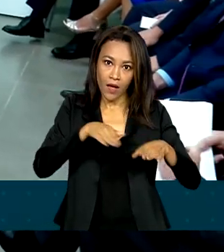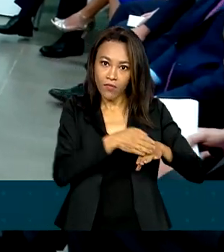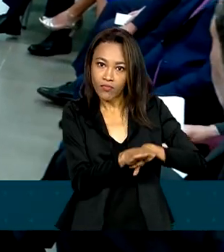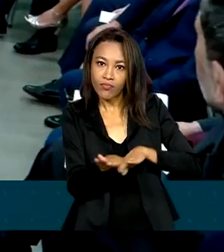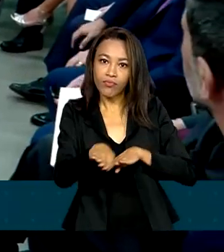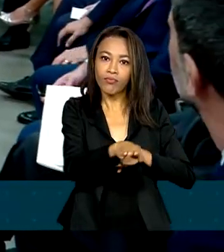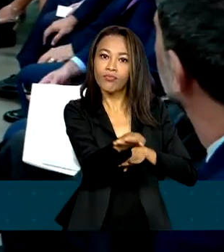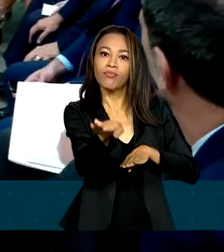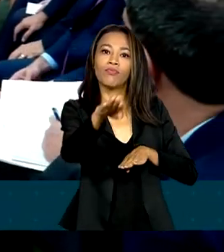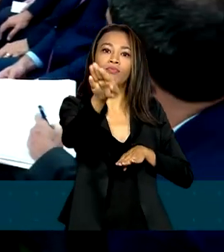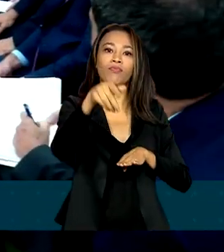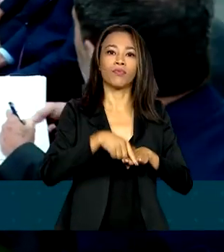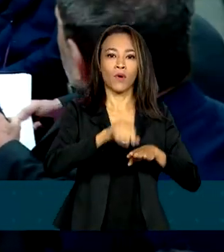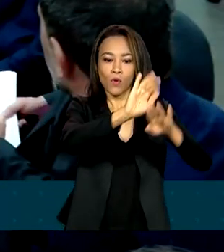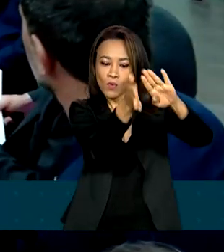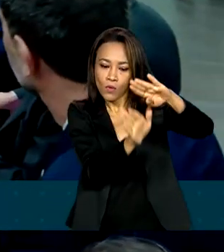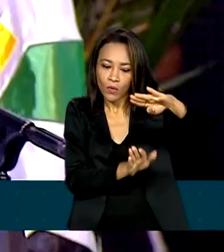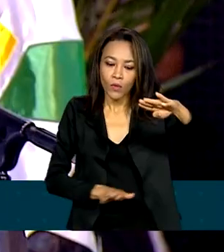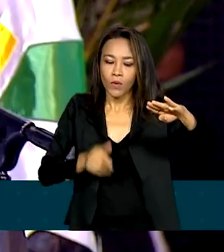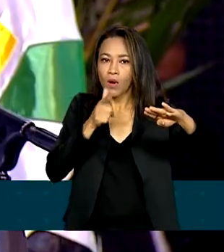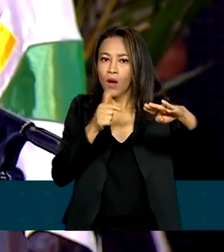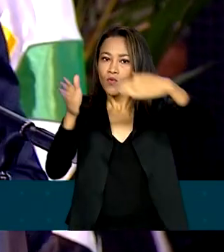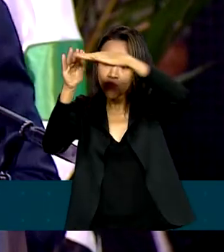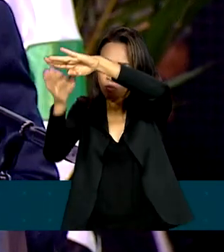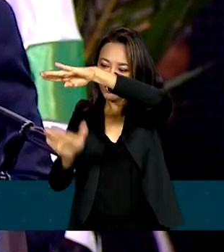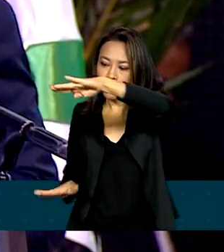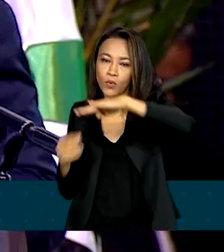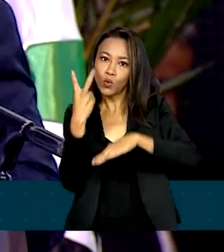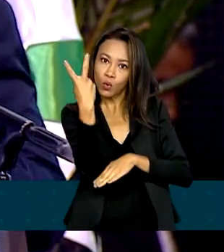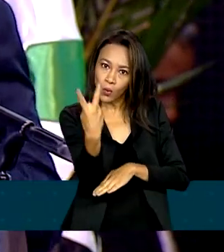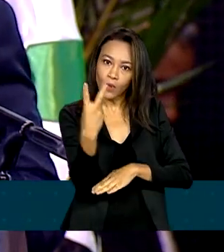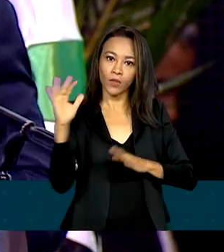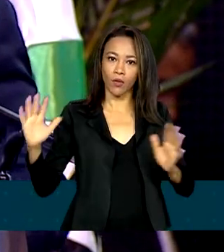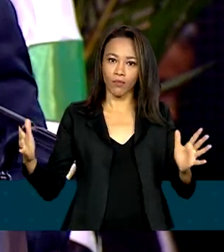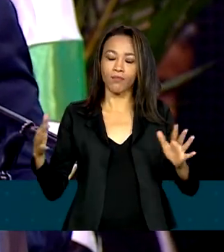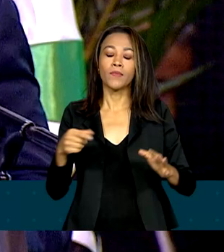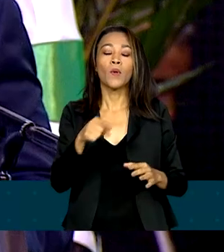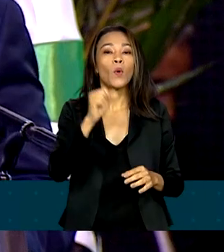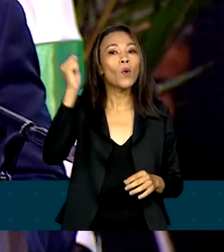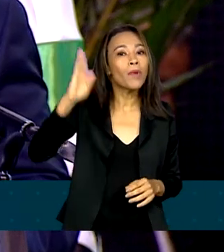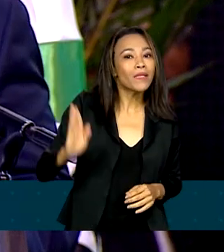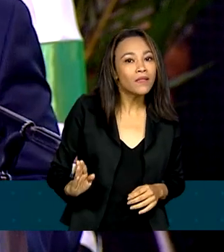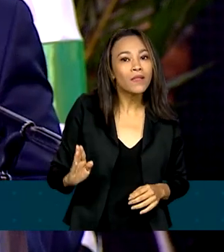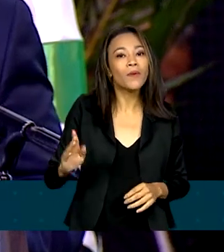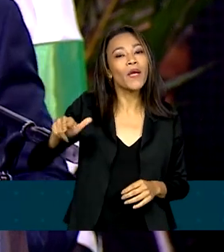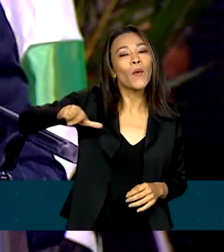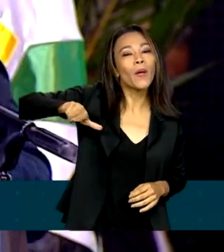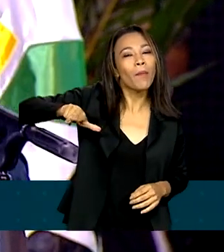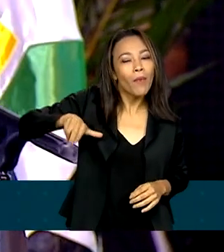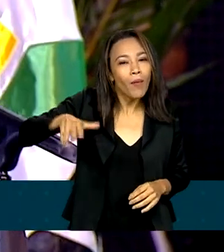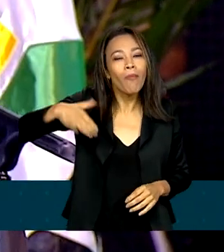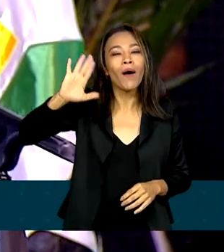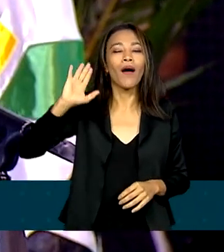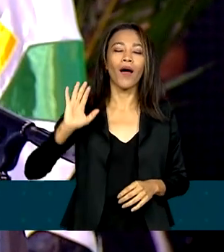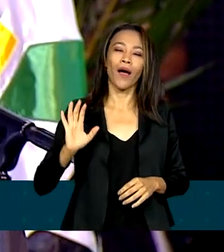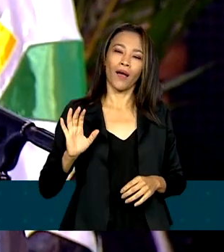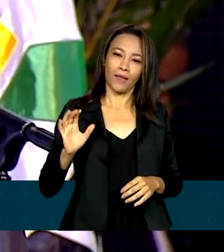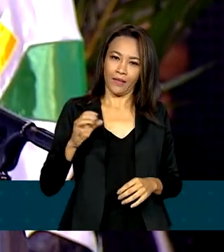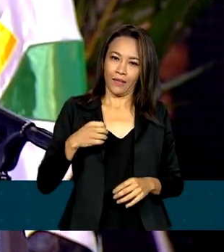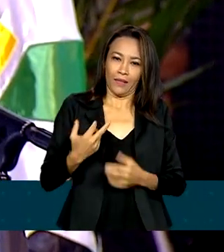oceanos Atlântico e Pacífico. O Brasil, como irmão maior dos países da América do Sul, tem que